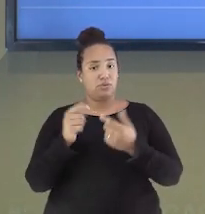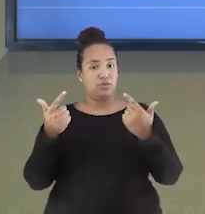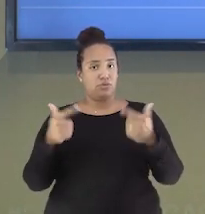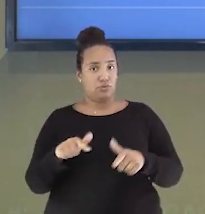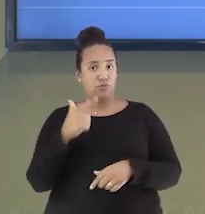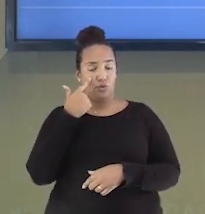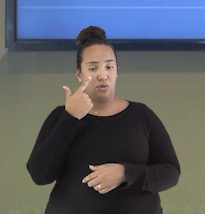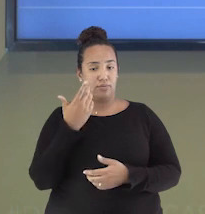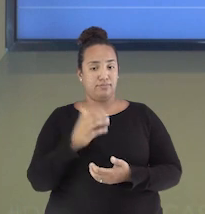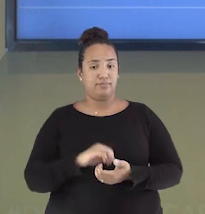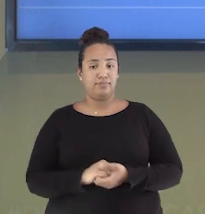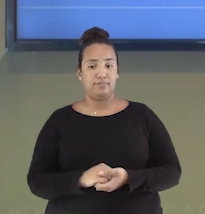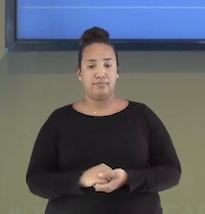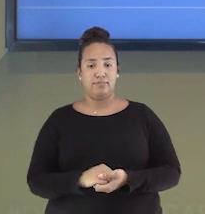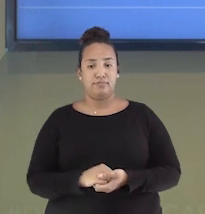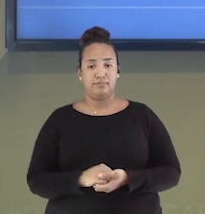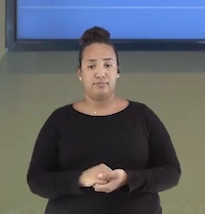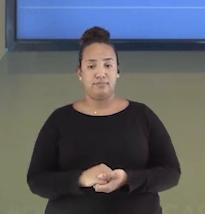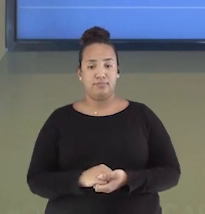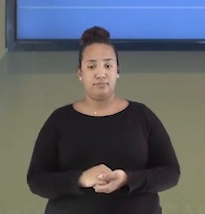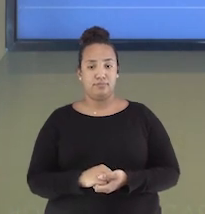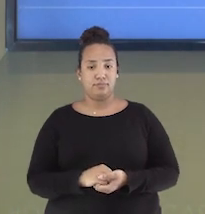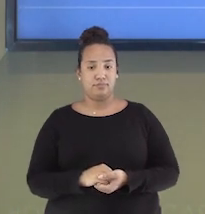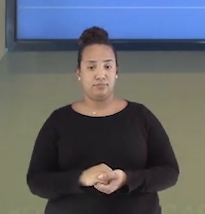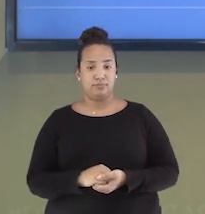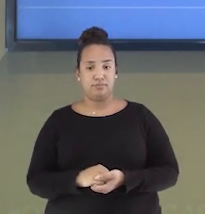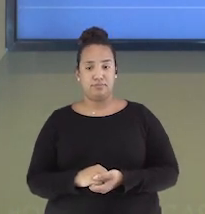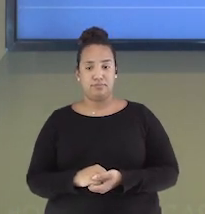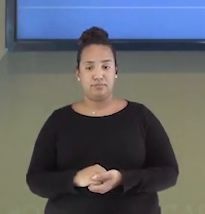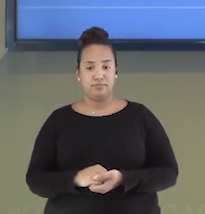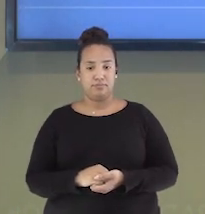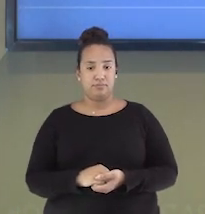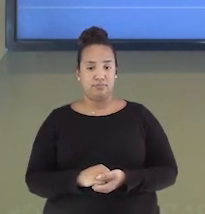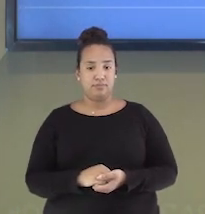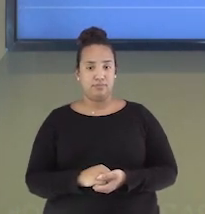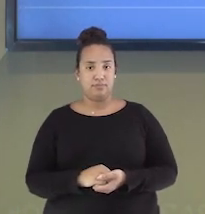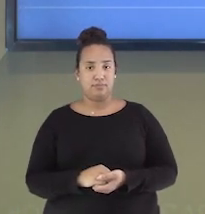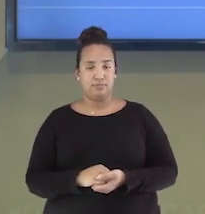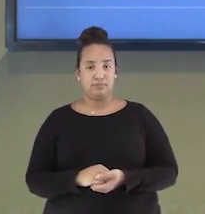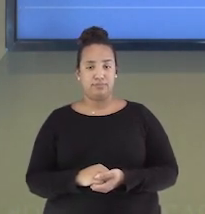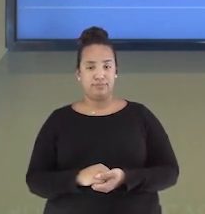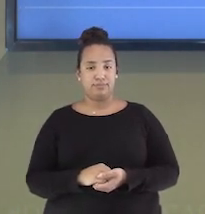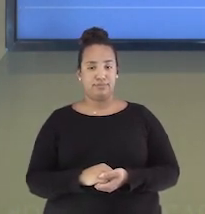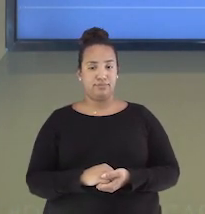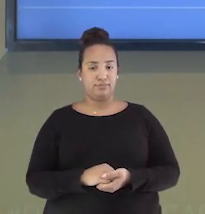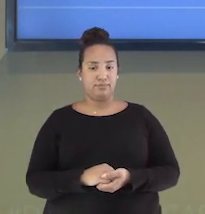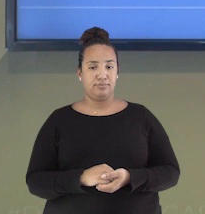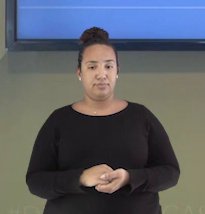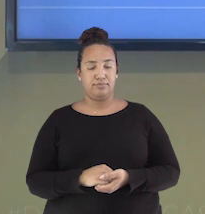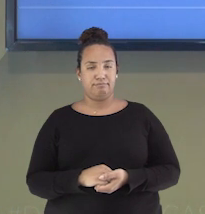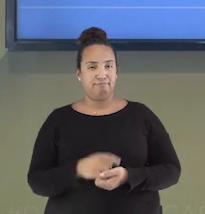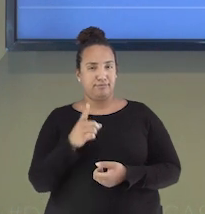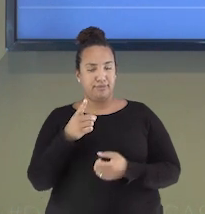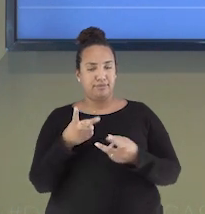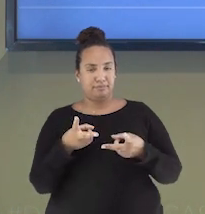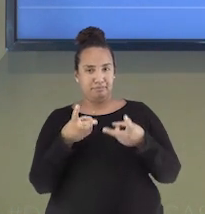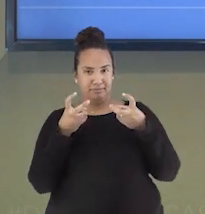e eu vou fazer de novo sem o som das notas tá tá tá tá tá tá